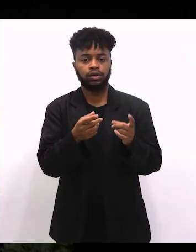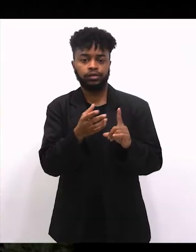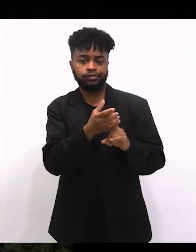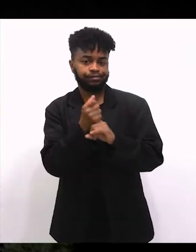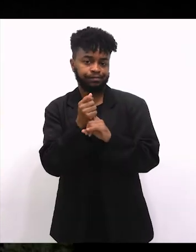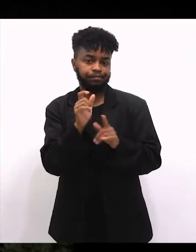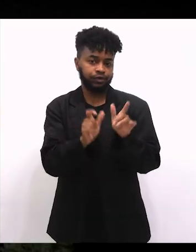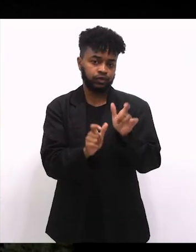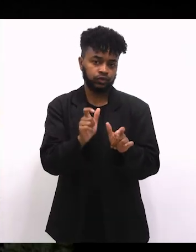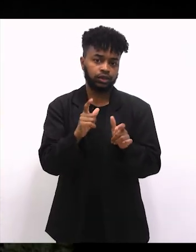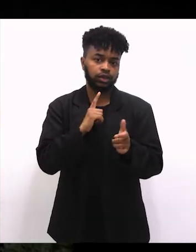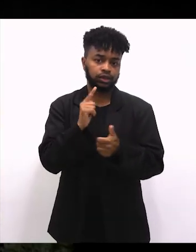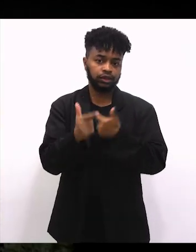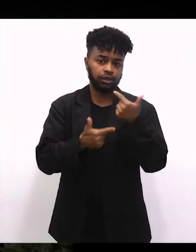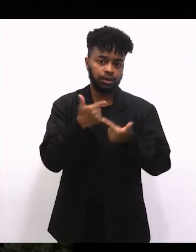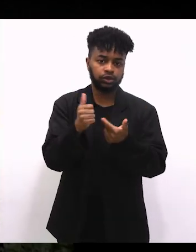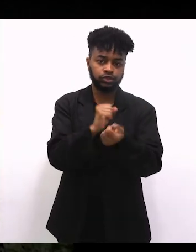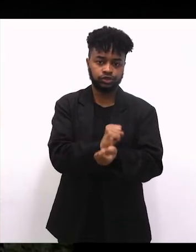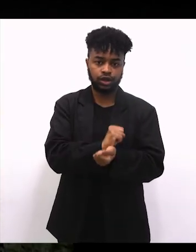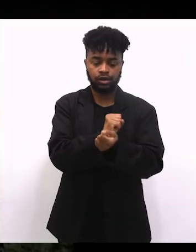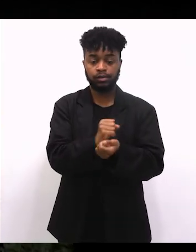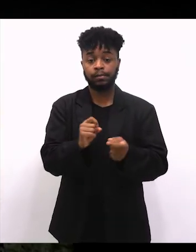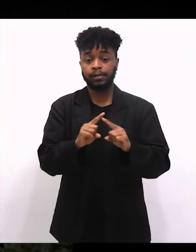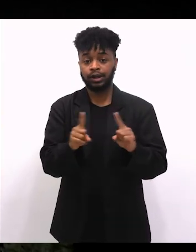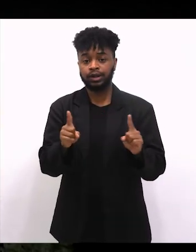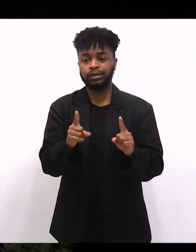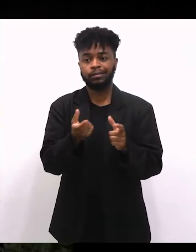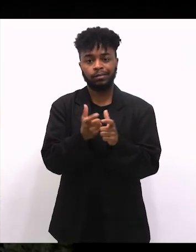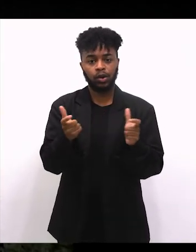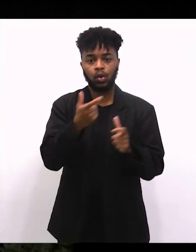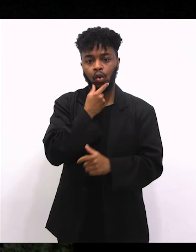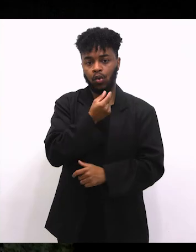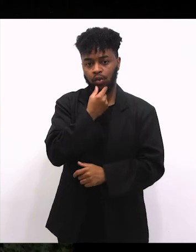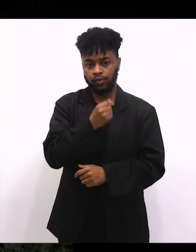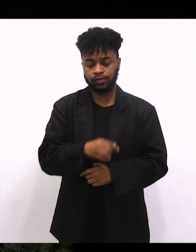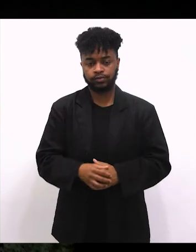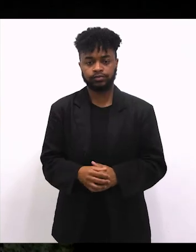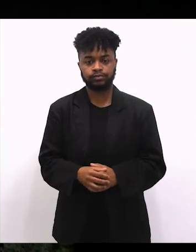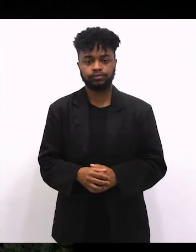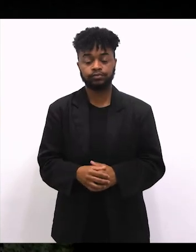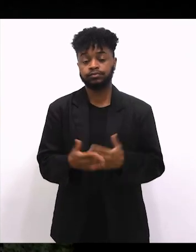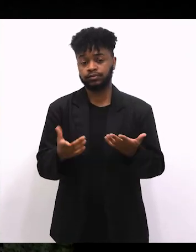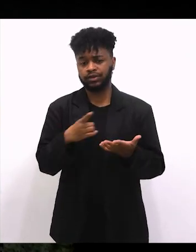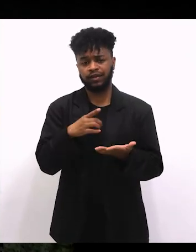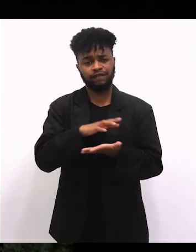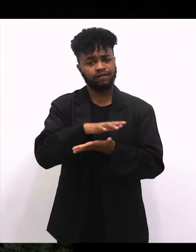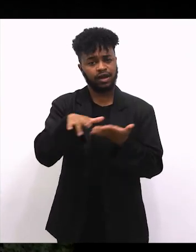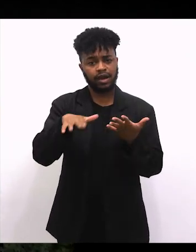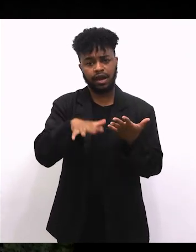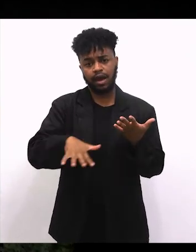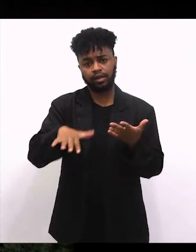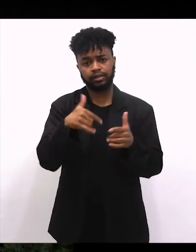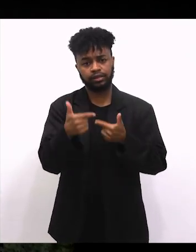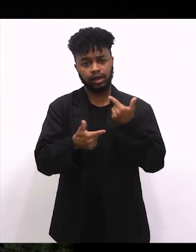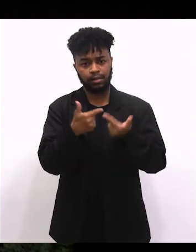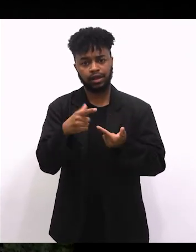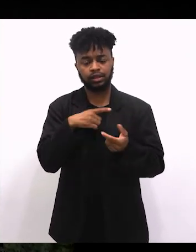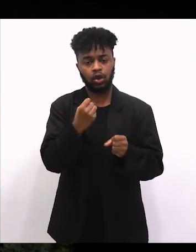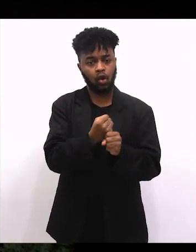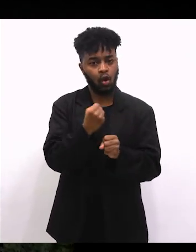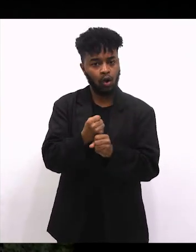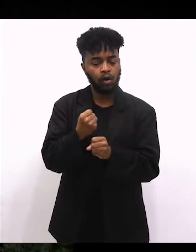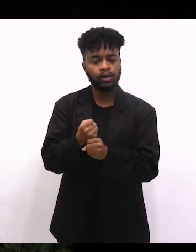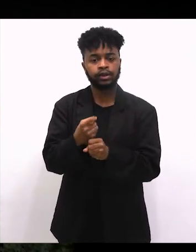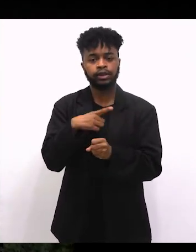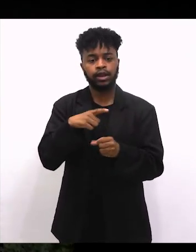né? E aí do trabalho escravo. A gente ainda tem mais homens, né? E aí em diversos setores de trabalho, na